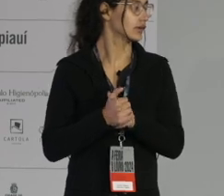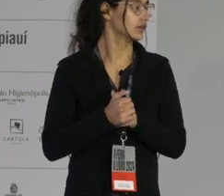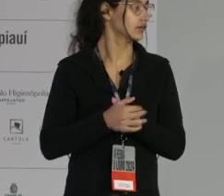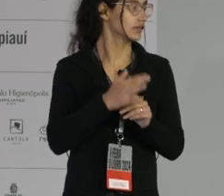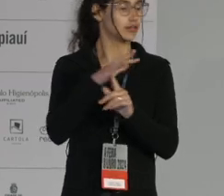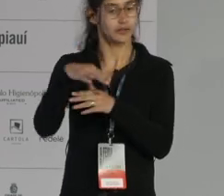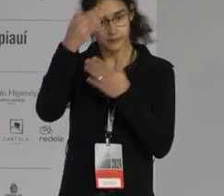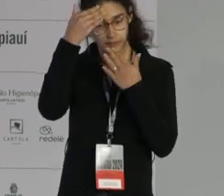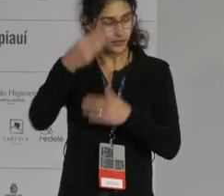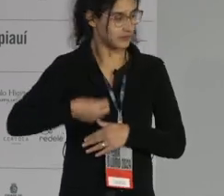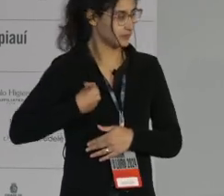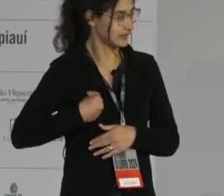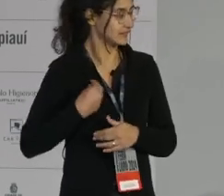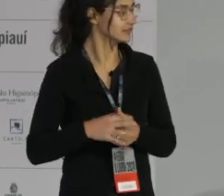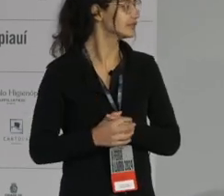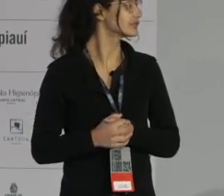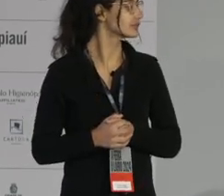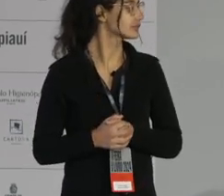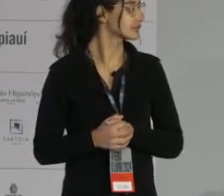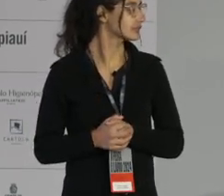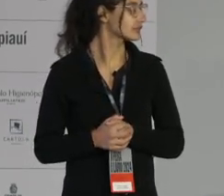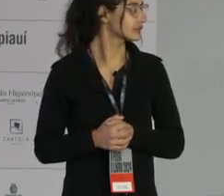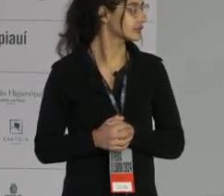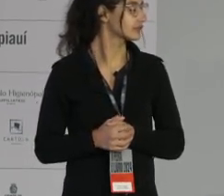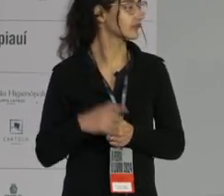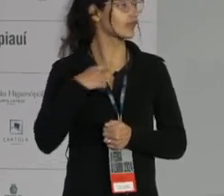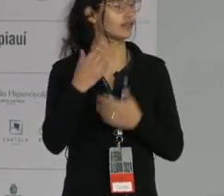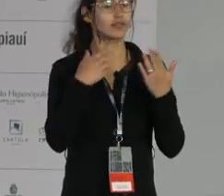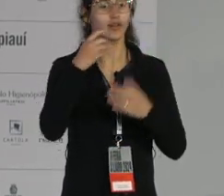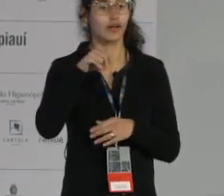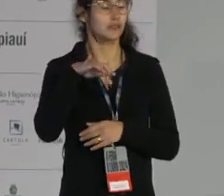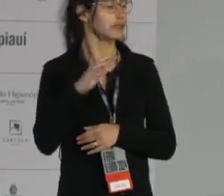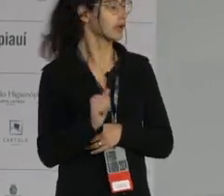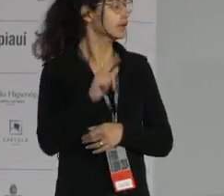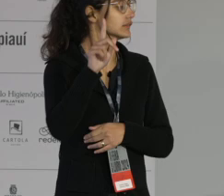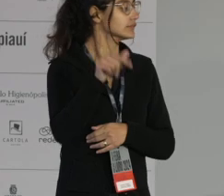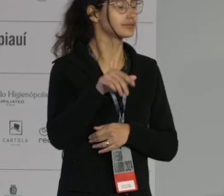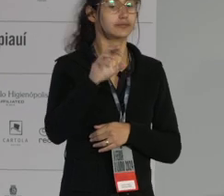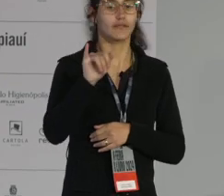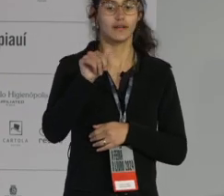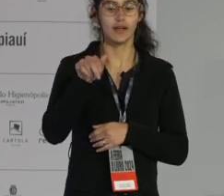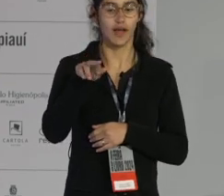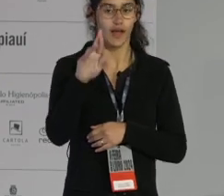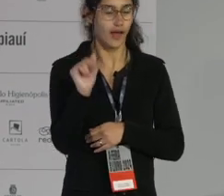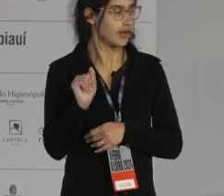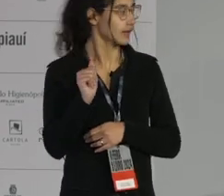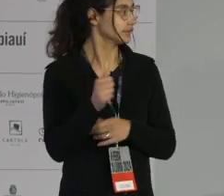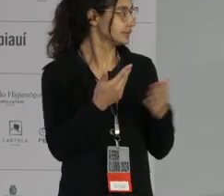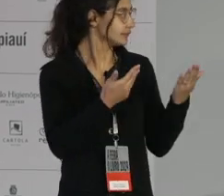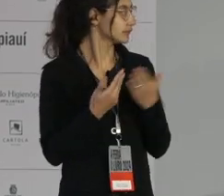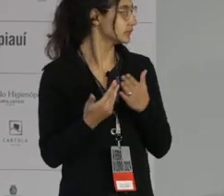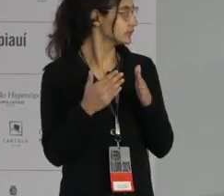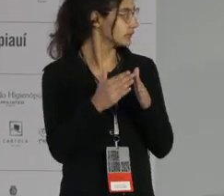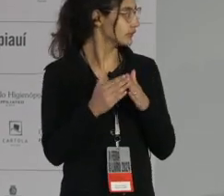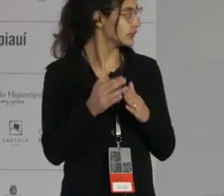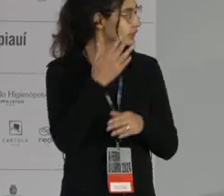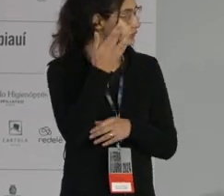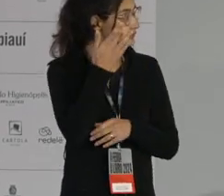Livro. Obrigado pela presença. E aí, quem vai conversar com a Maria são a Yara Biderman. Yara, venha cá, por favor.